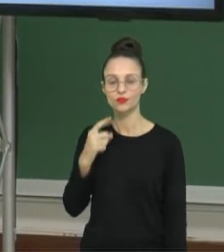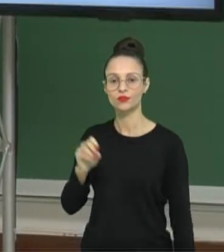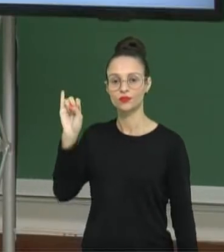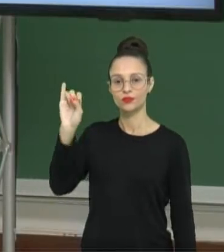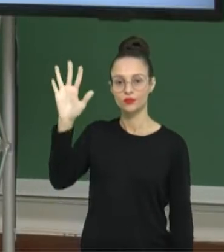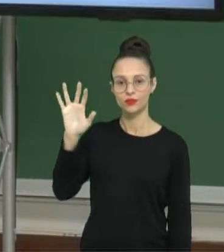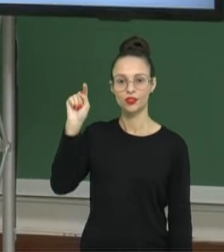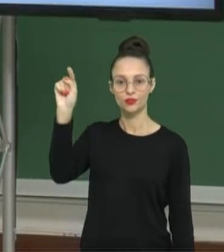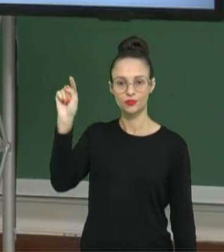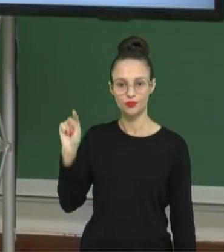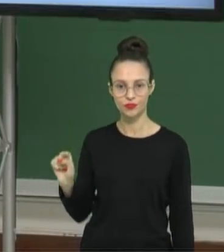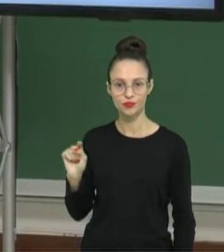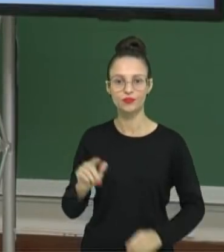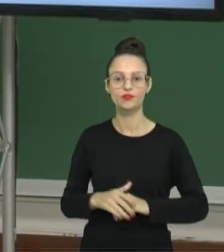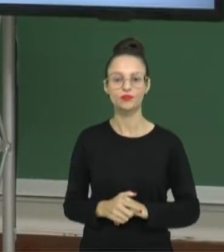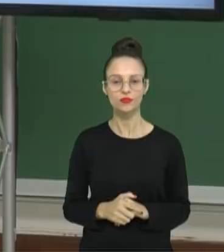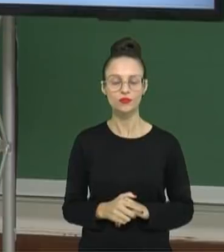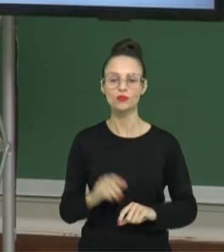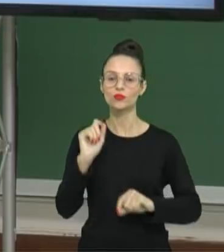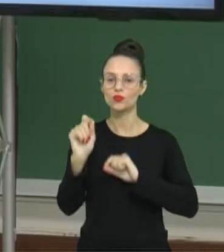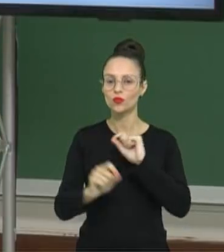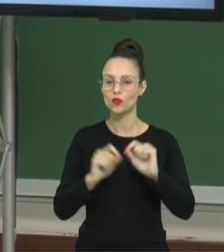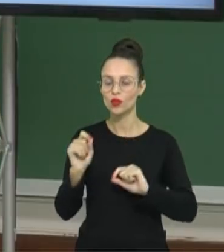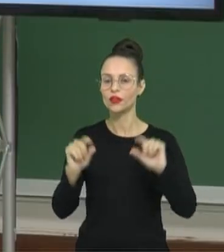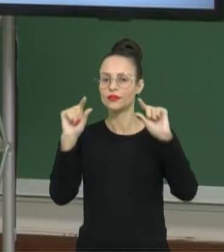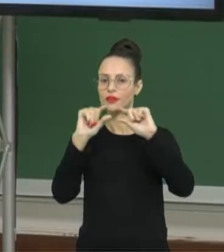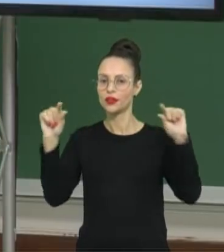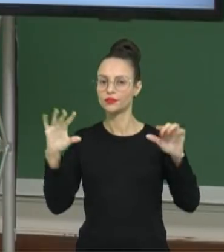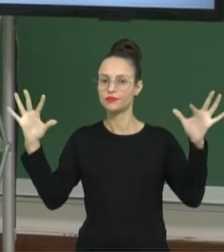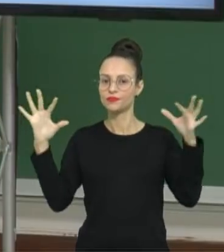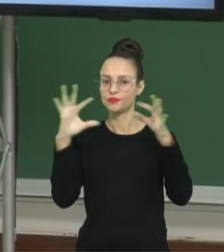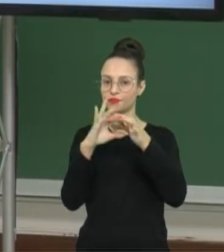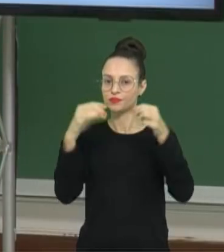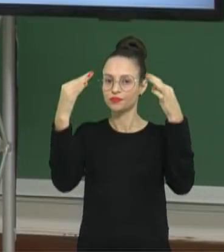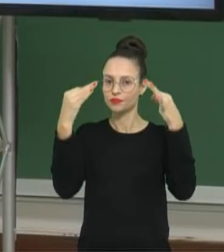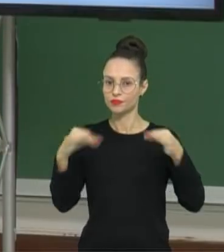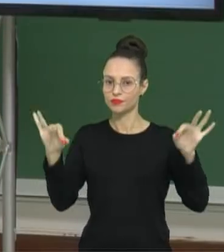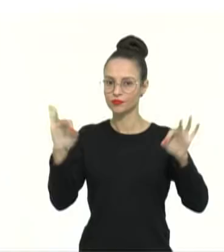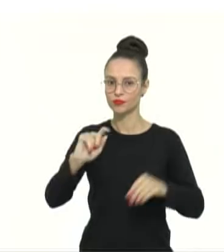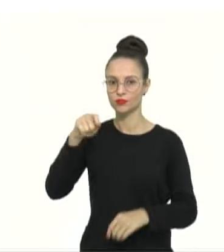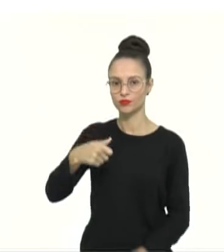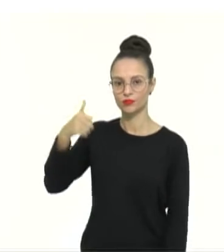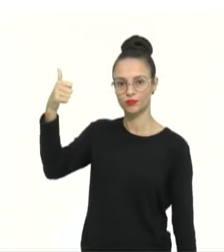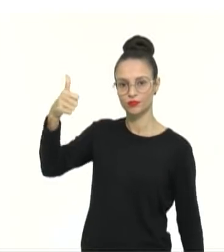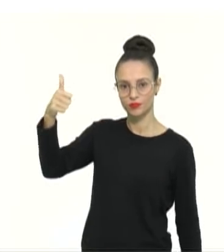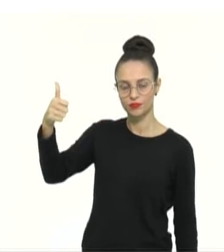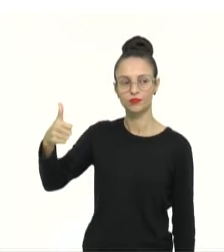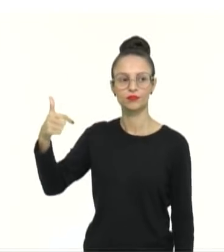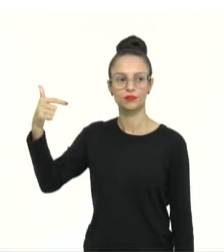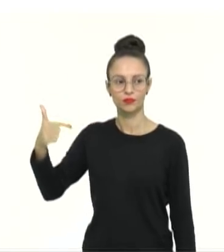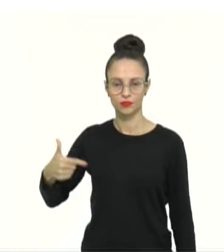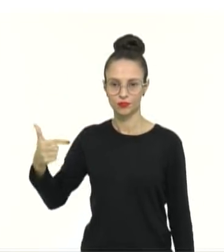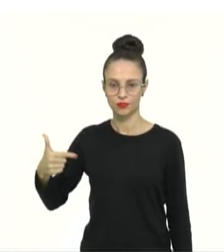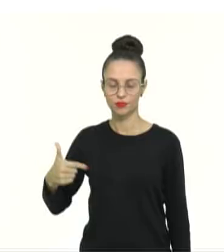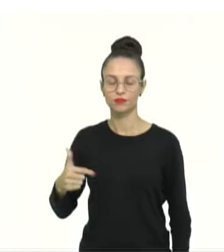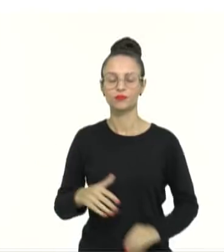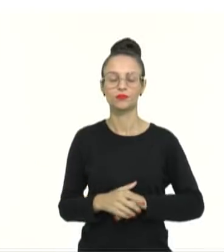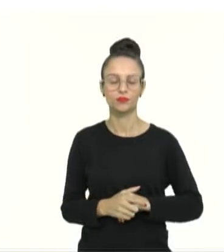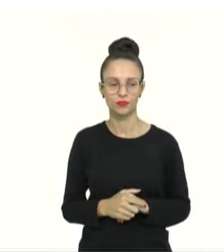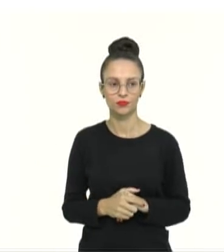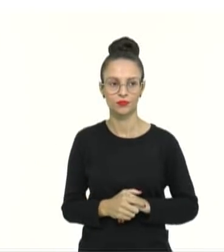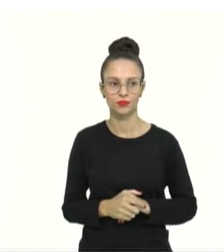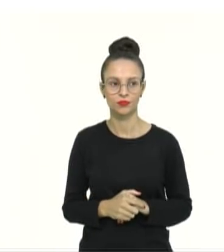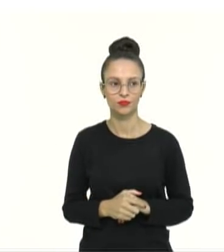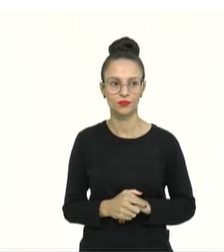duas imagens. Qual será que é a frase correta em relação à primeira imagem e à